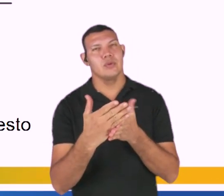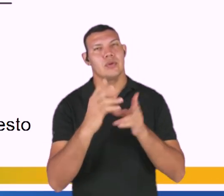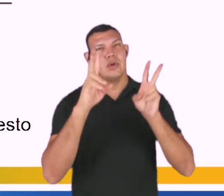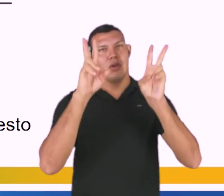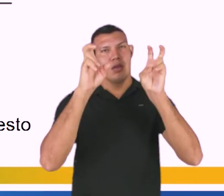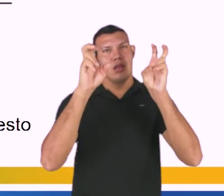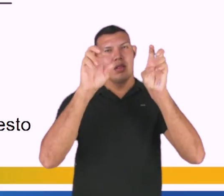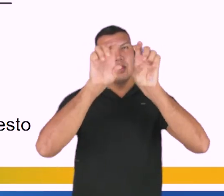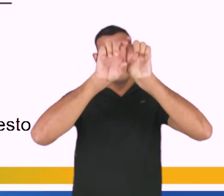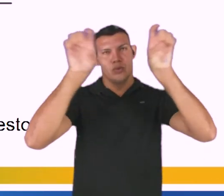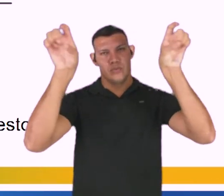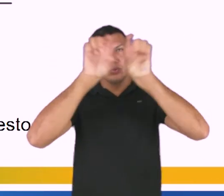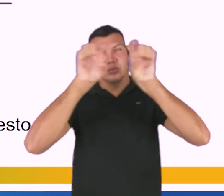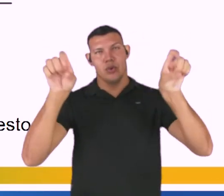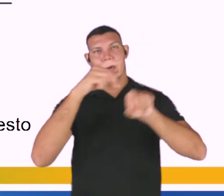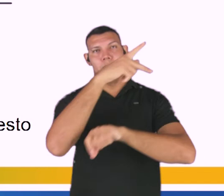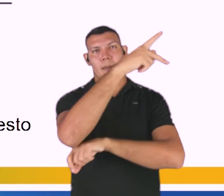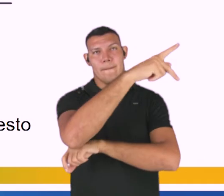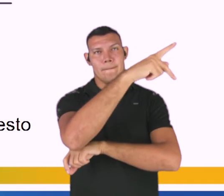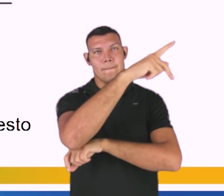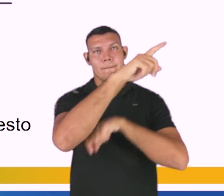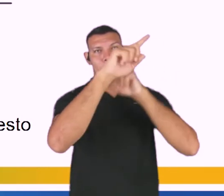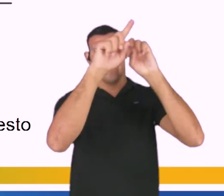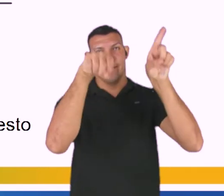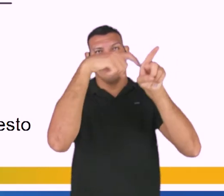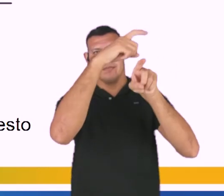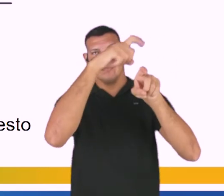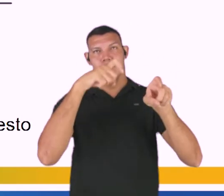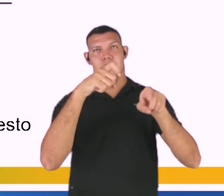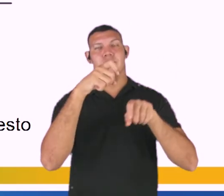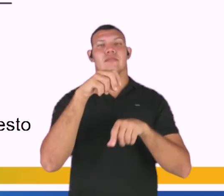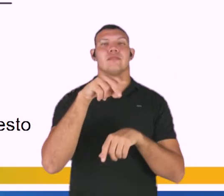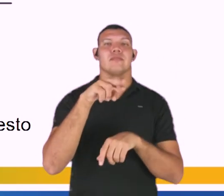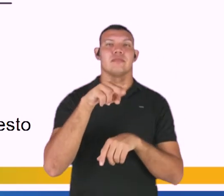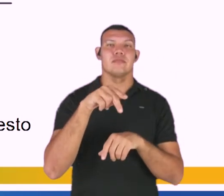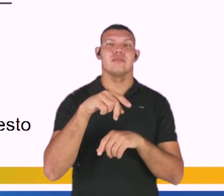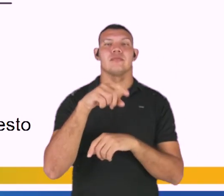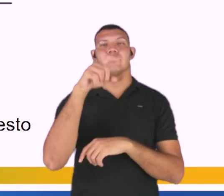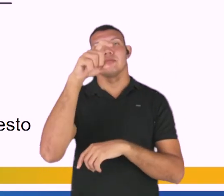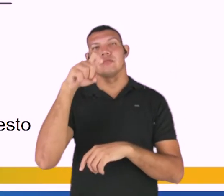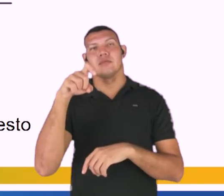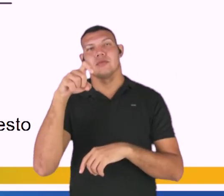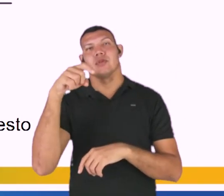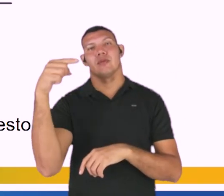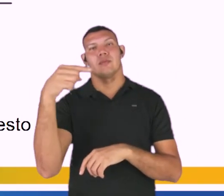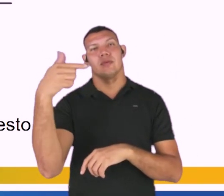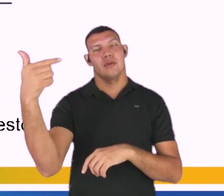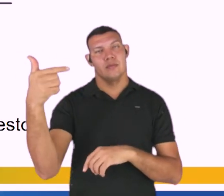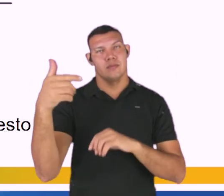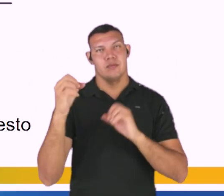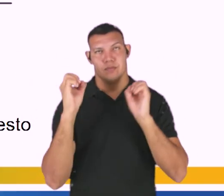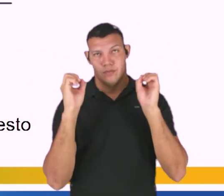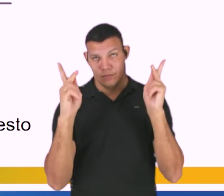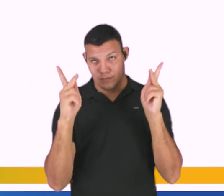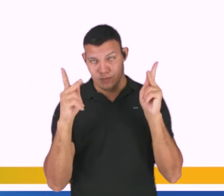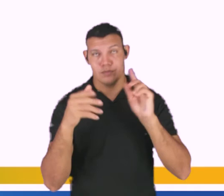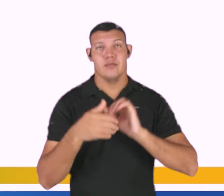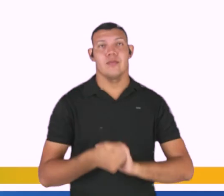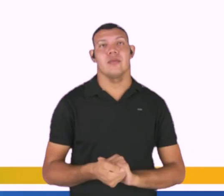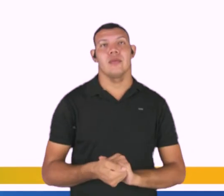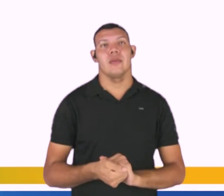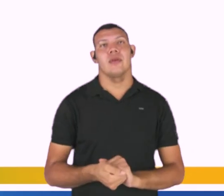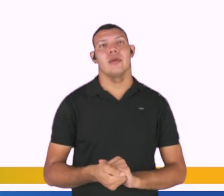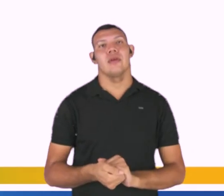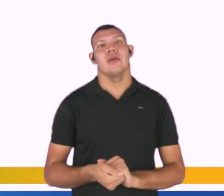nosso anunciado que a peixes dividido pelo x menos 2 que é o nosso dividendo tudo bem gente